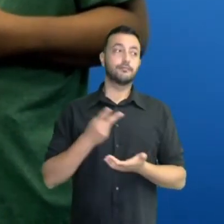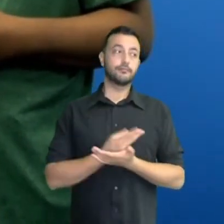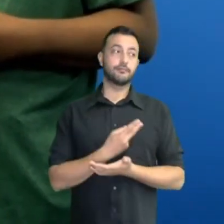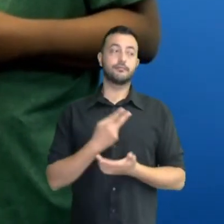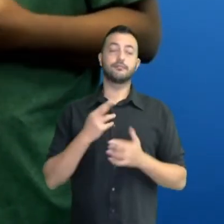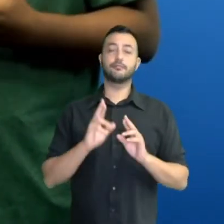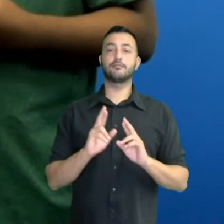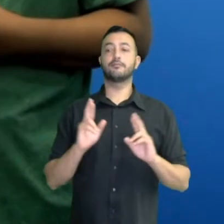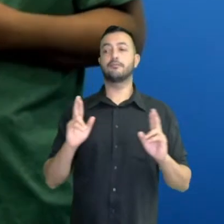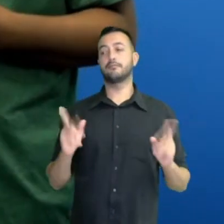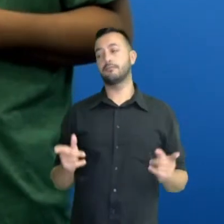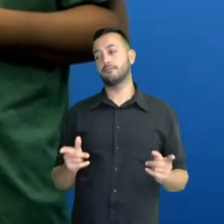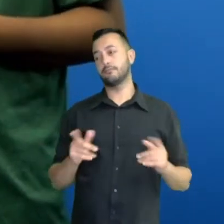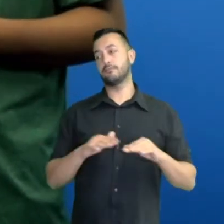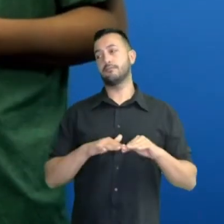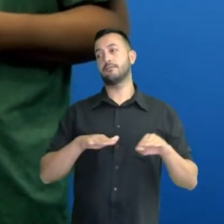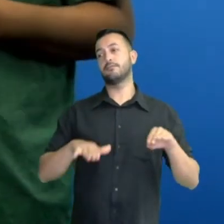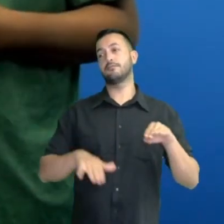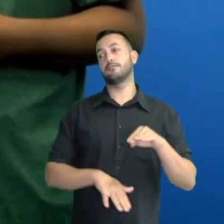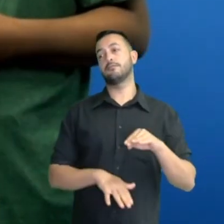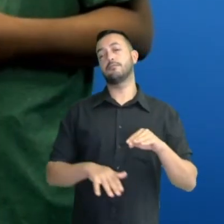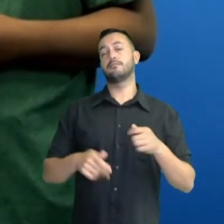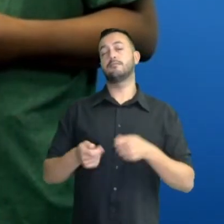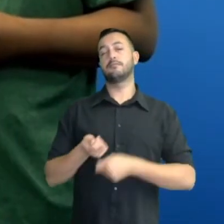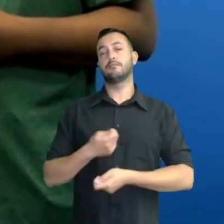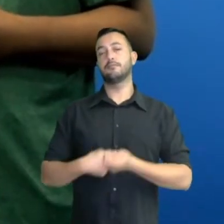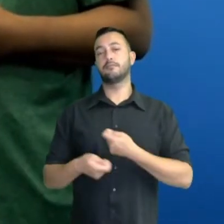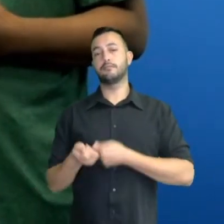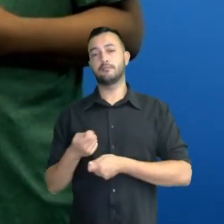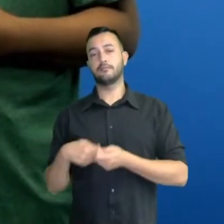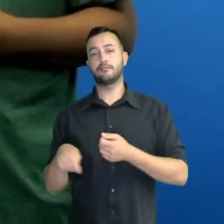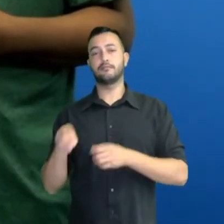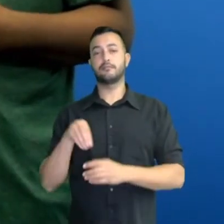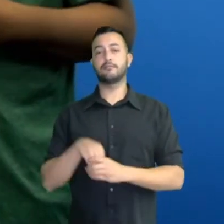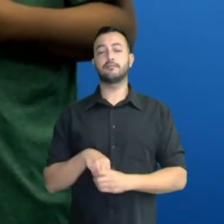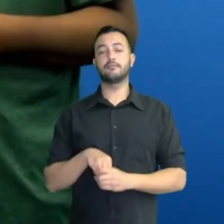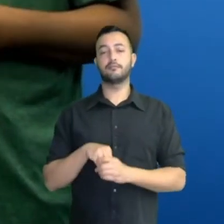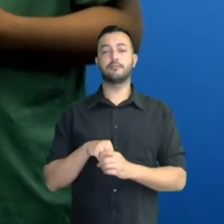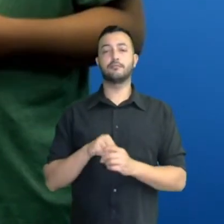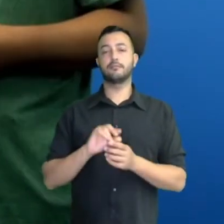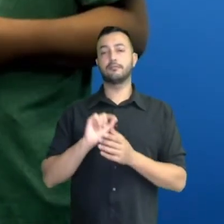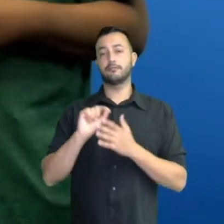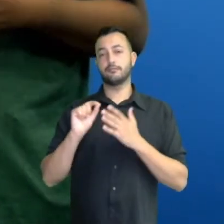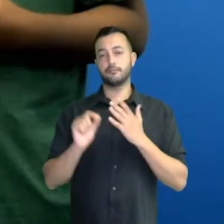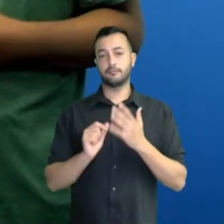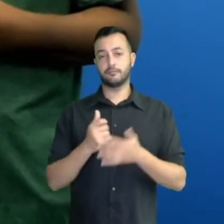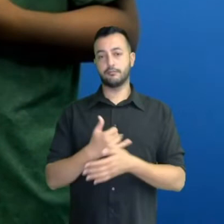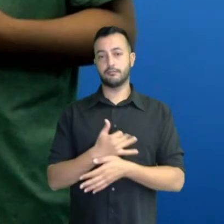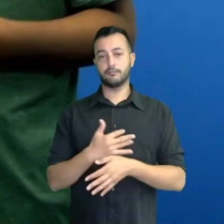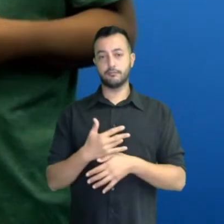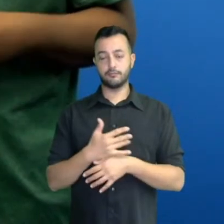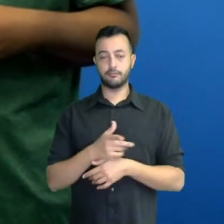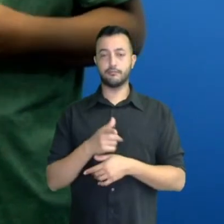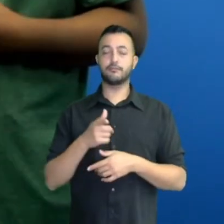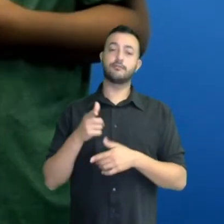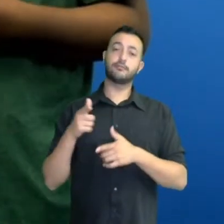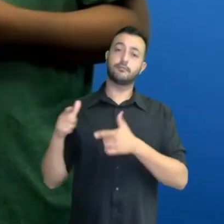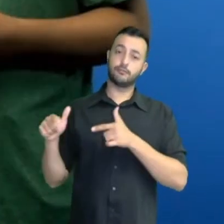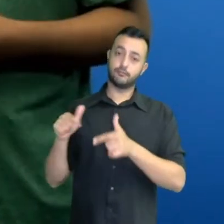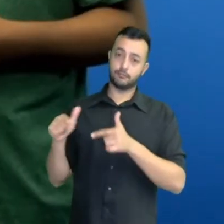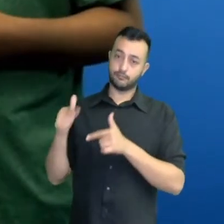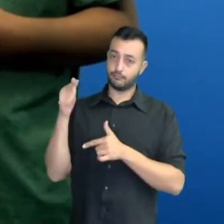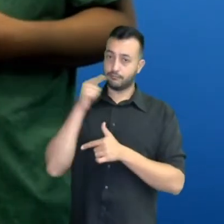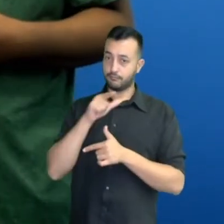da diferença da desigualdade socioeconômica que existe é, entre as pessoas nas grandes cidades. Quem você tem um emprego, teve